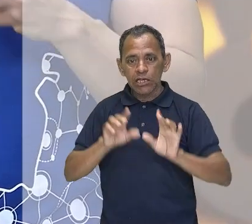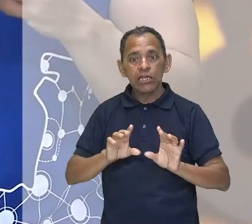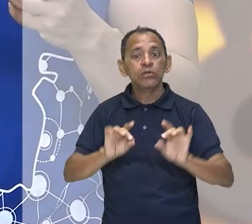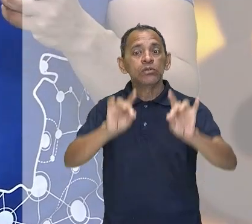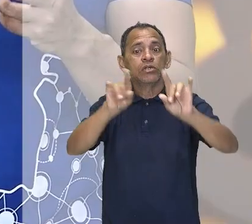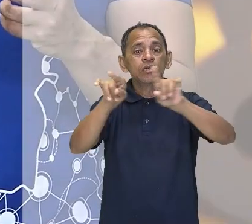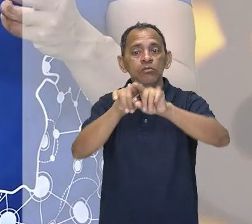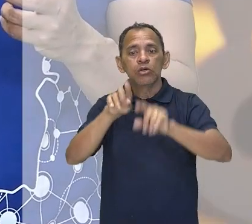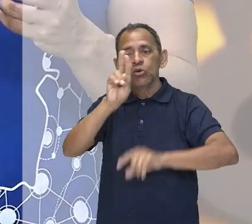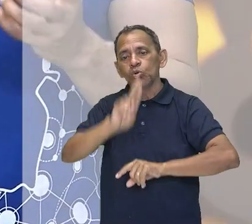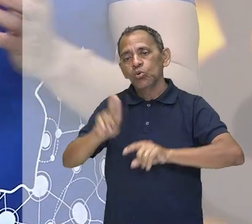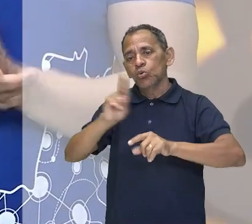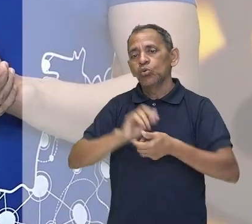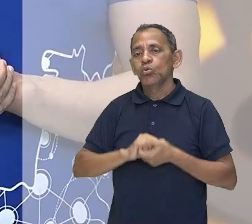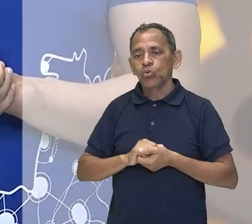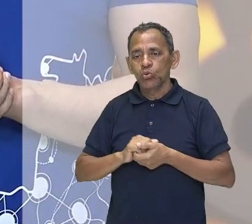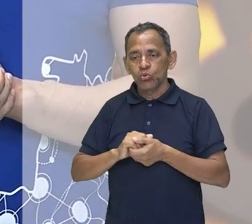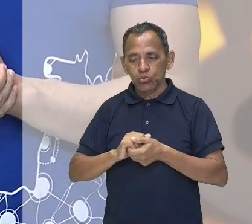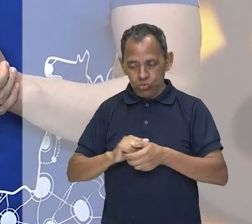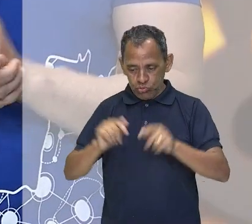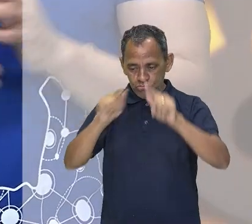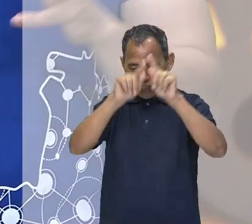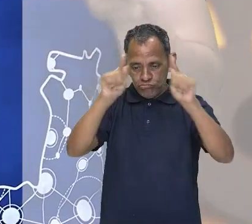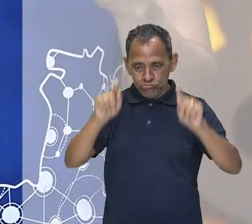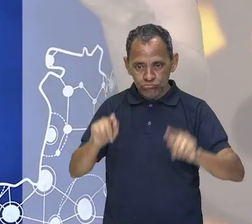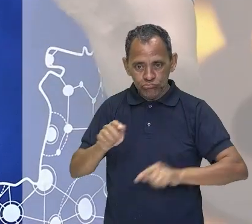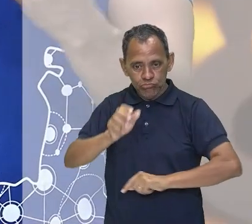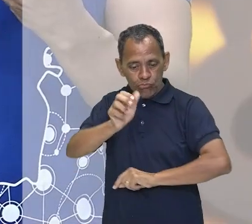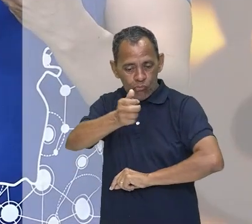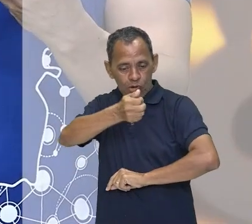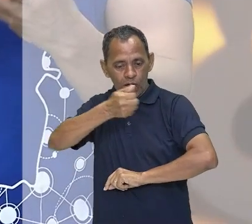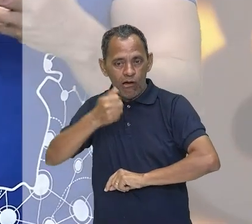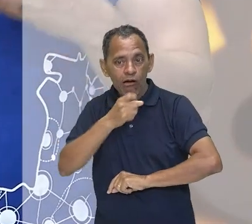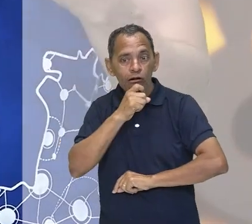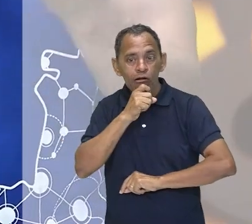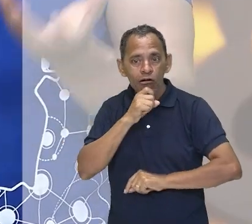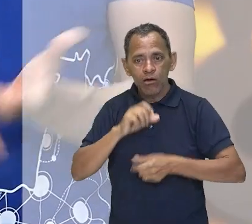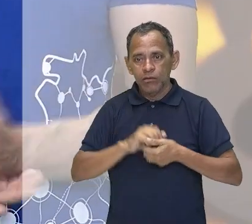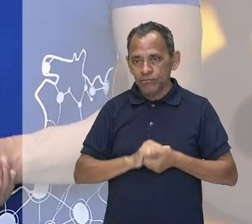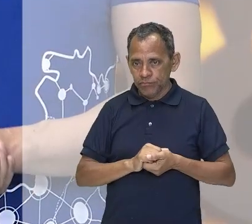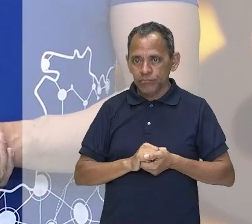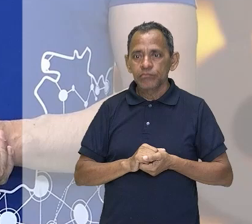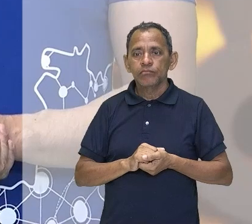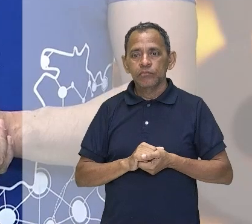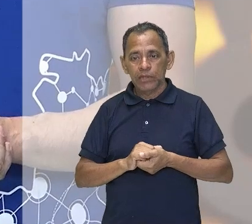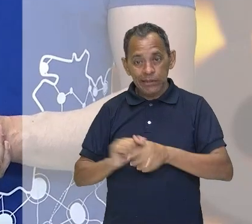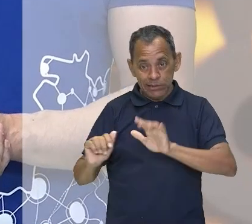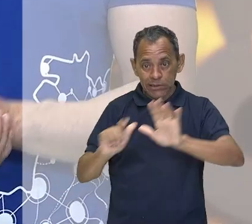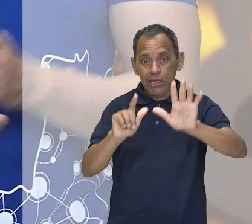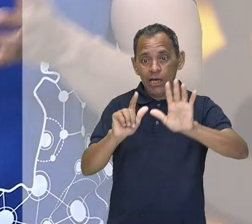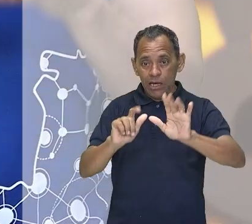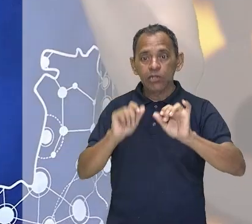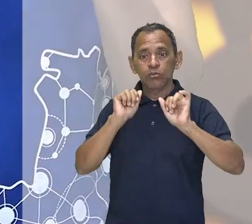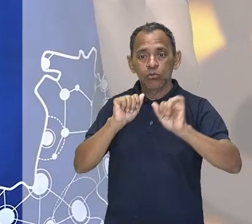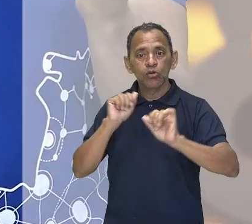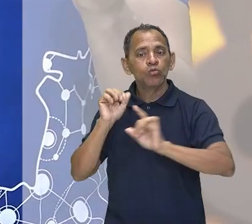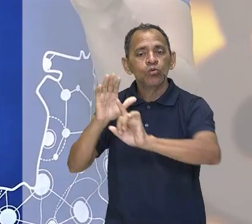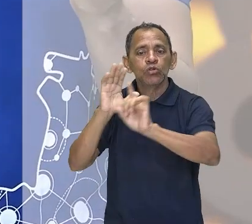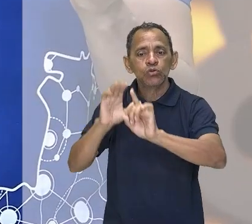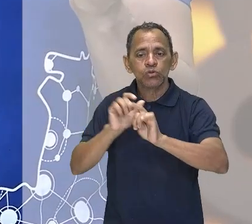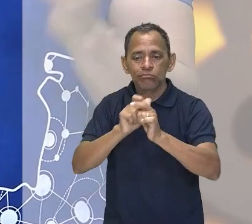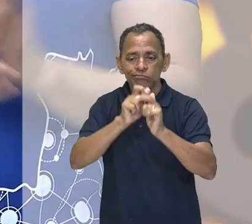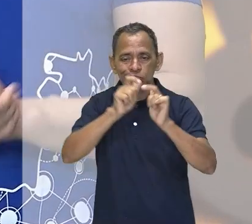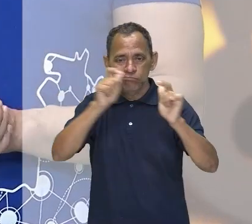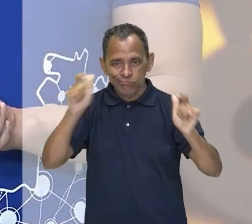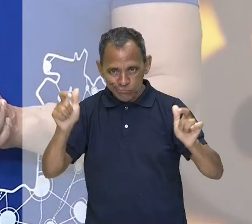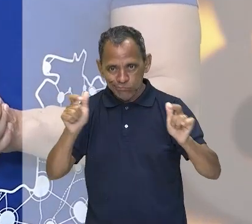em refrigeradores, e o vapor d'água, que pode, somado a esses gases, né, contribuir para aumentar a quantidade de gases ali do